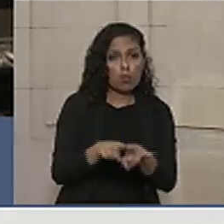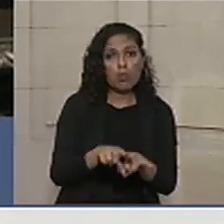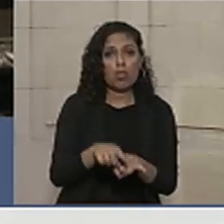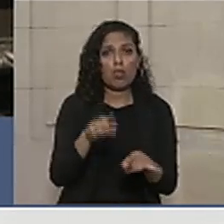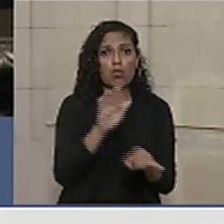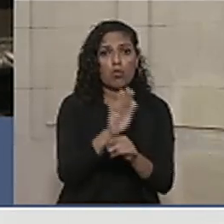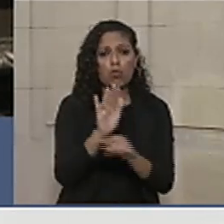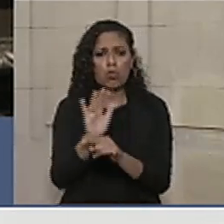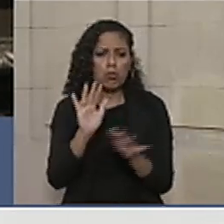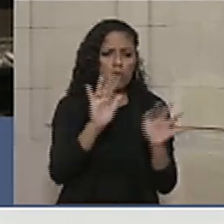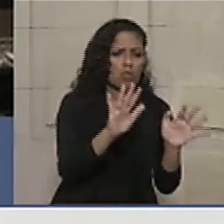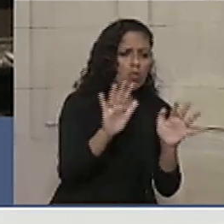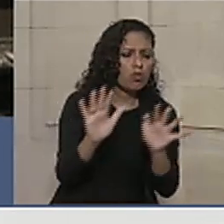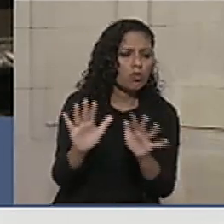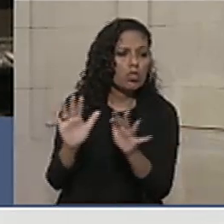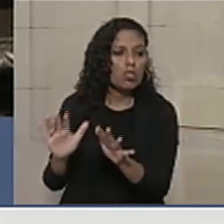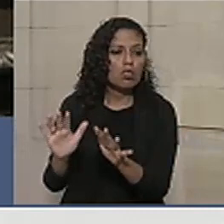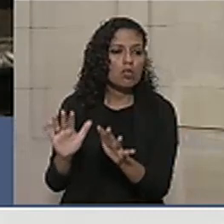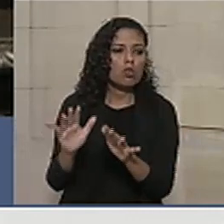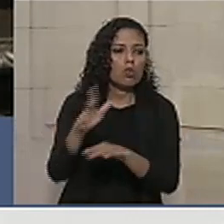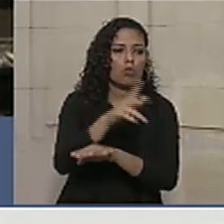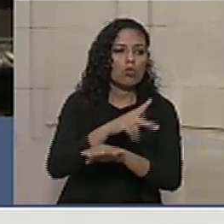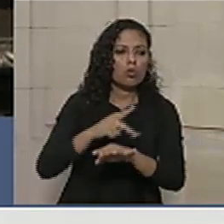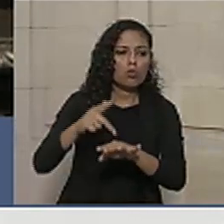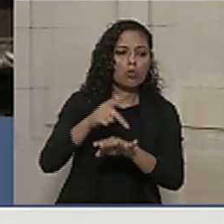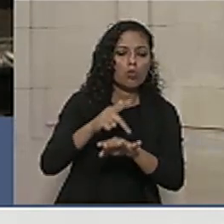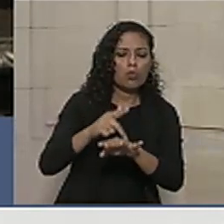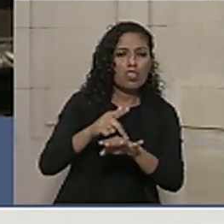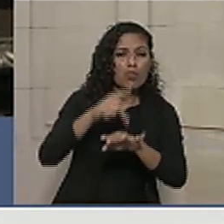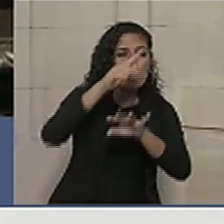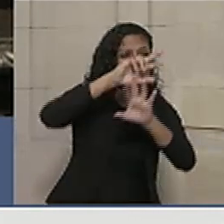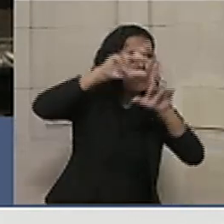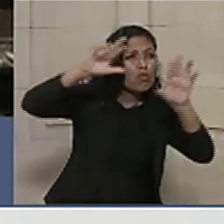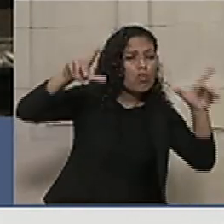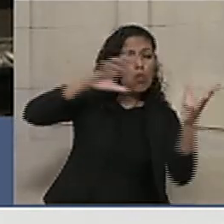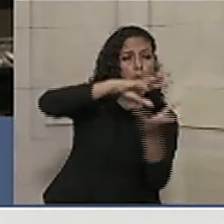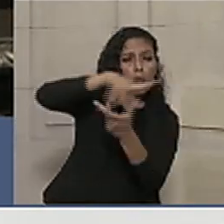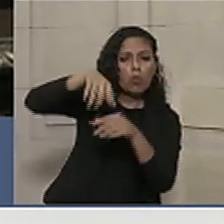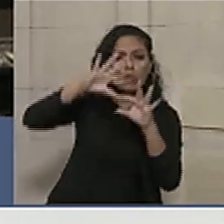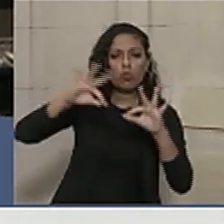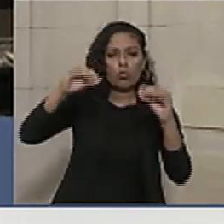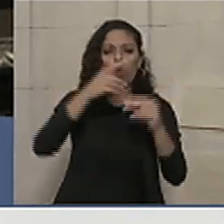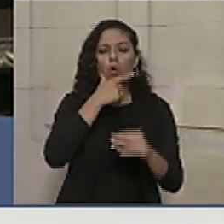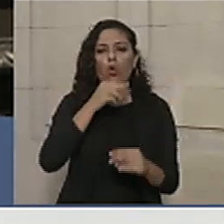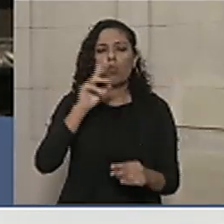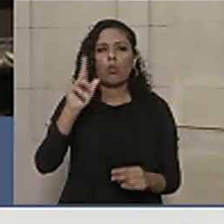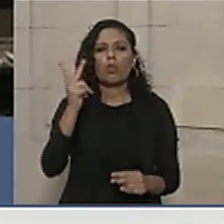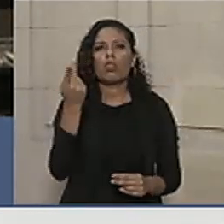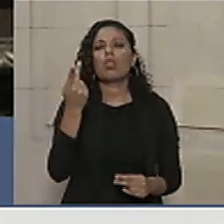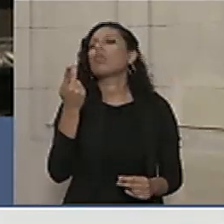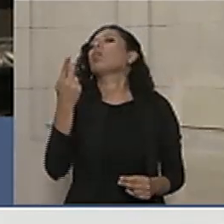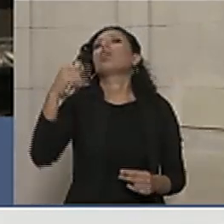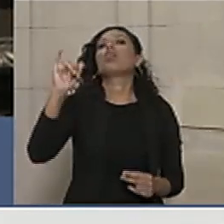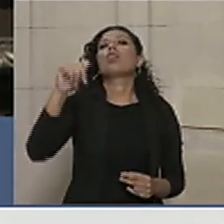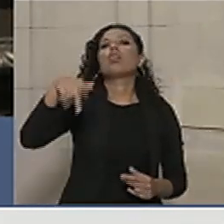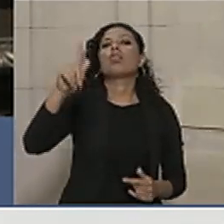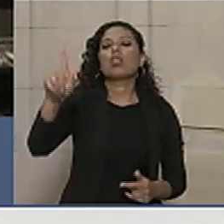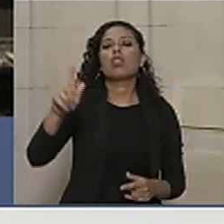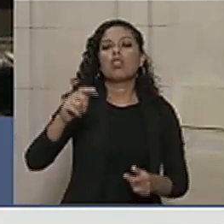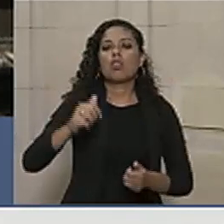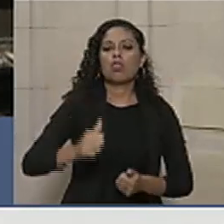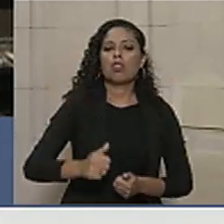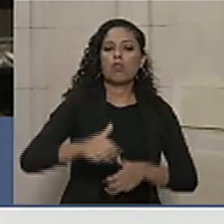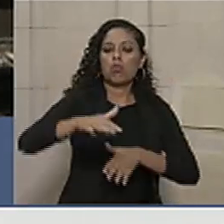luta em todo o mundo. Martin Luther King liderou uma das mais famosas marchas